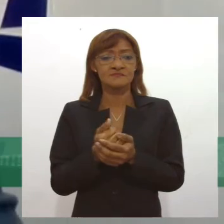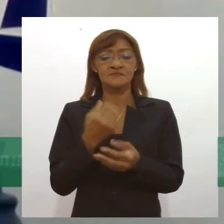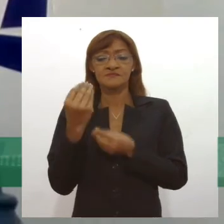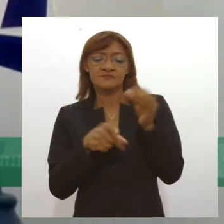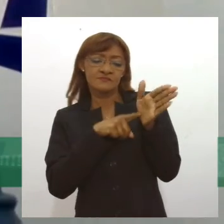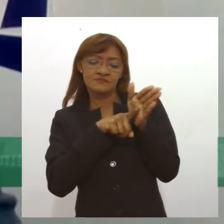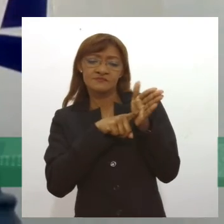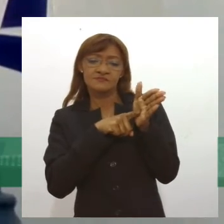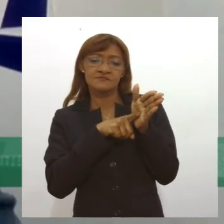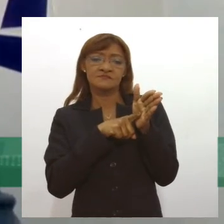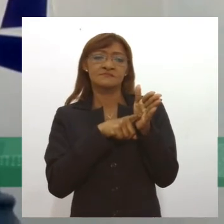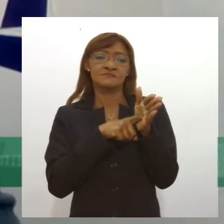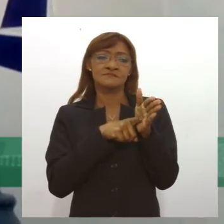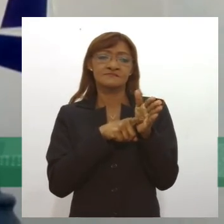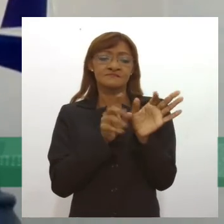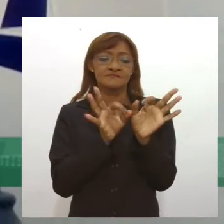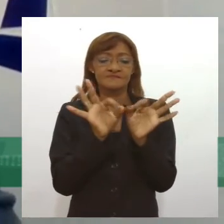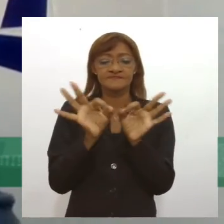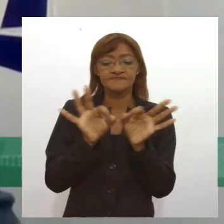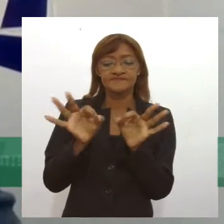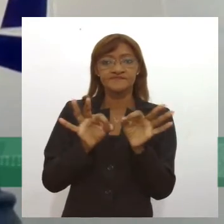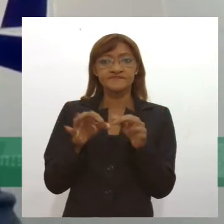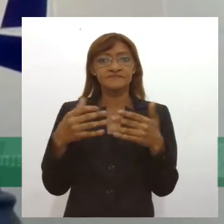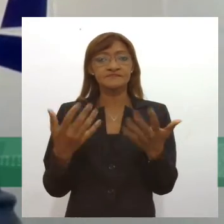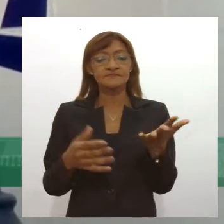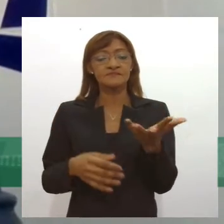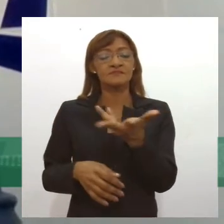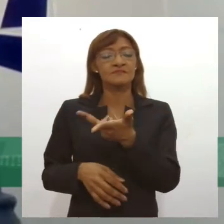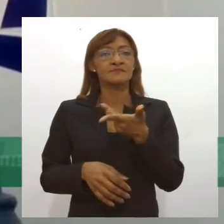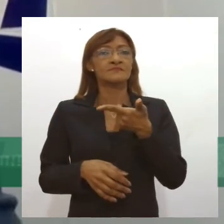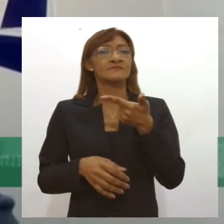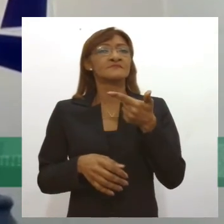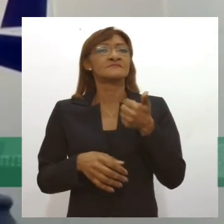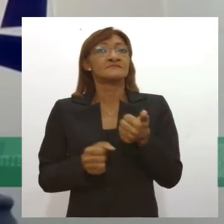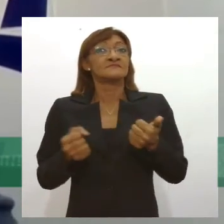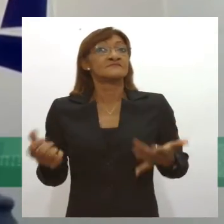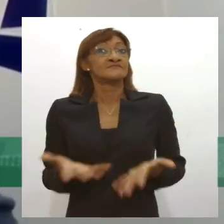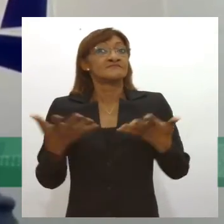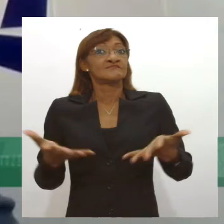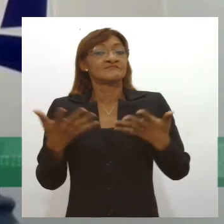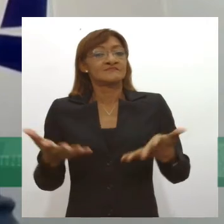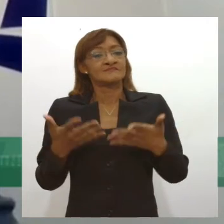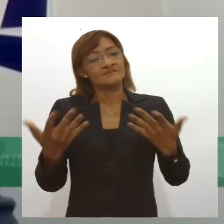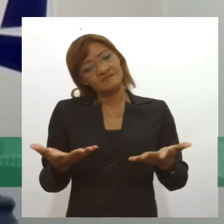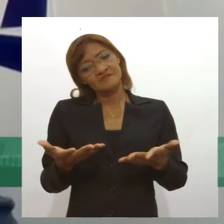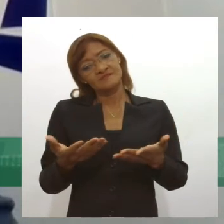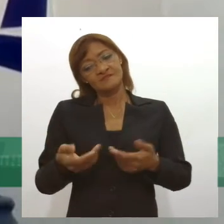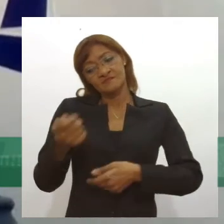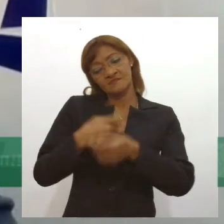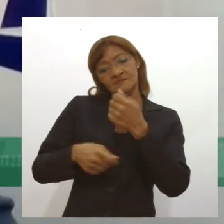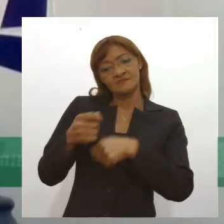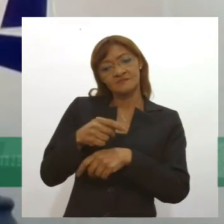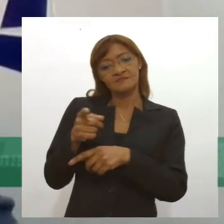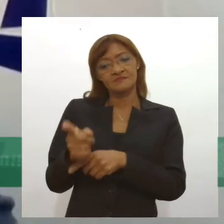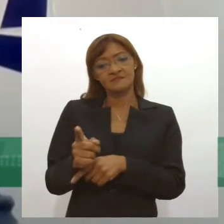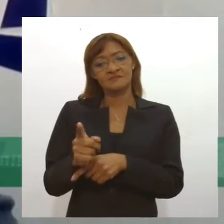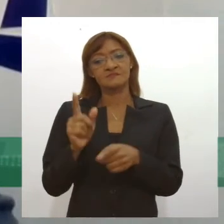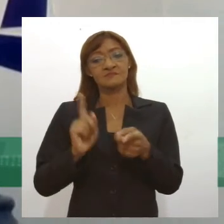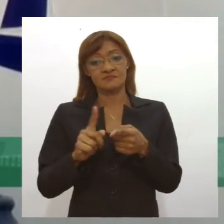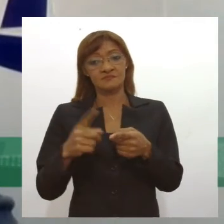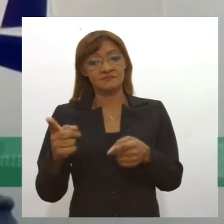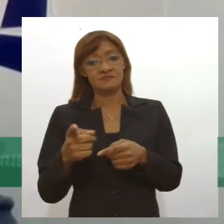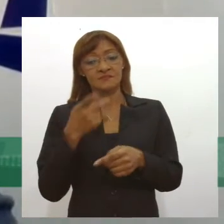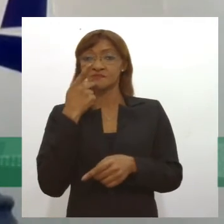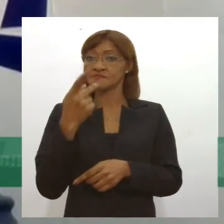né, e projetar isso de uma forma, estimular isso, tanto na administração pública, né, como um agente formatador,